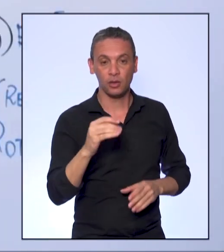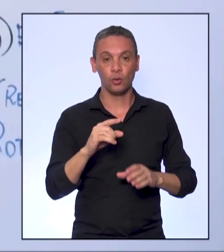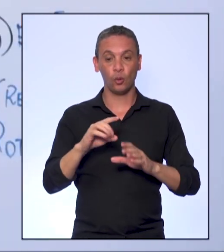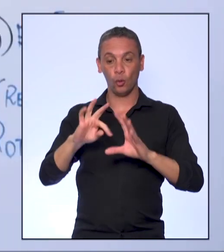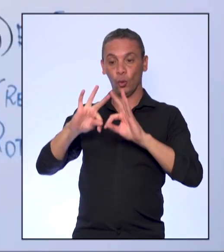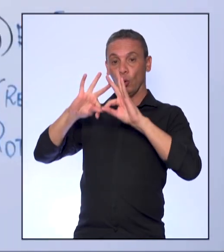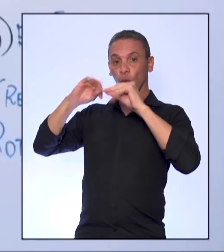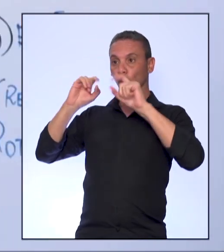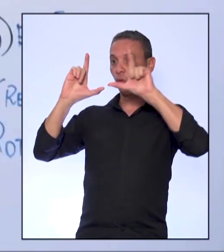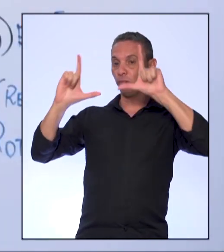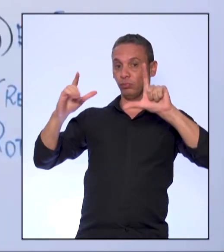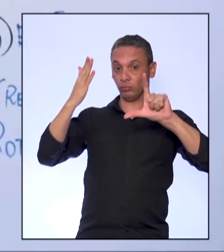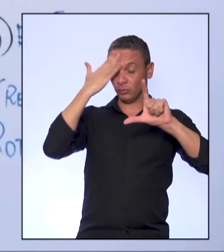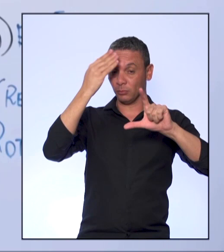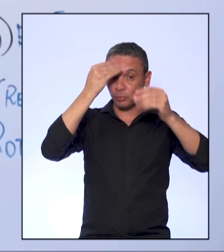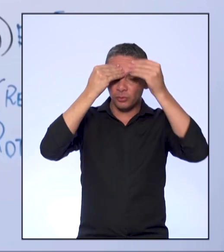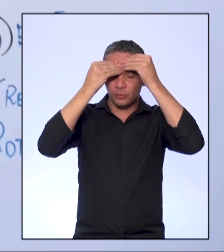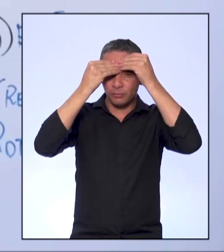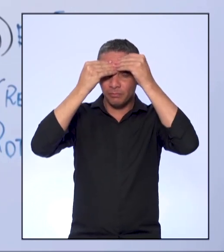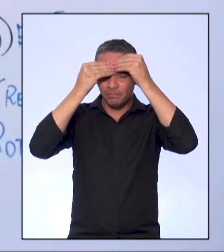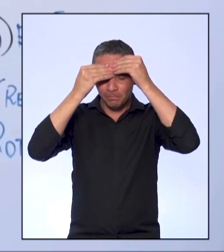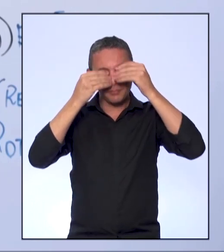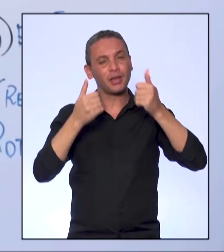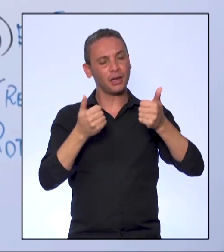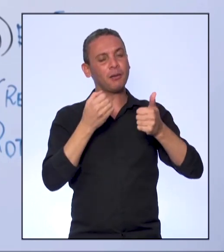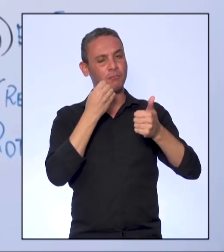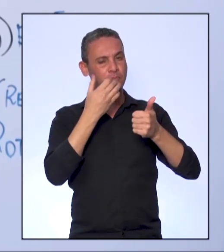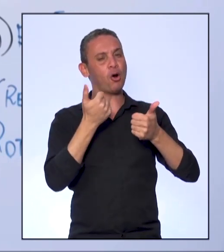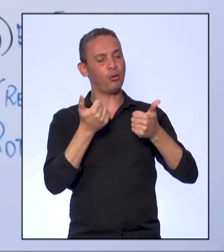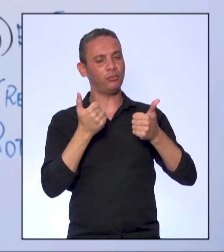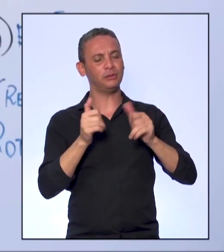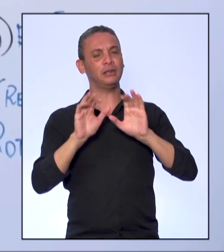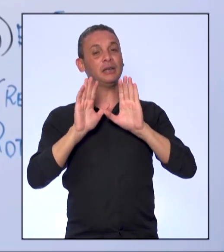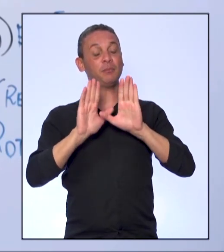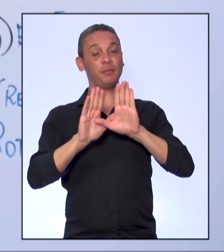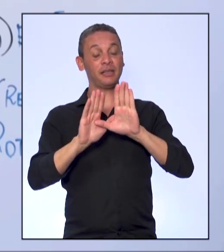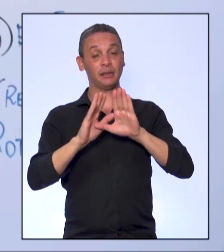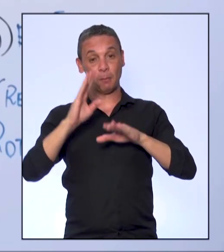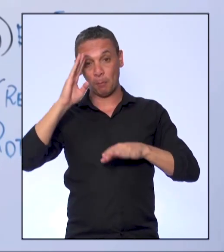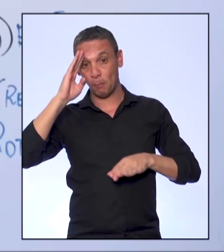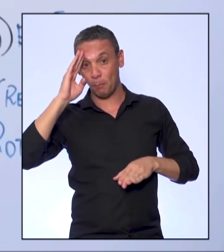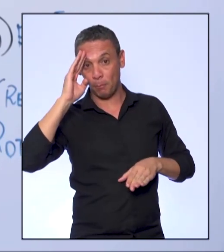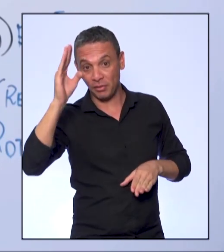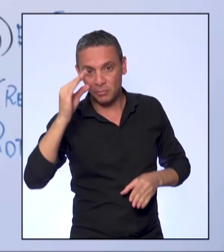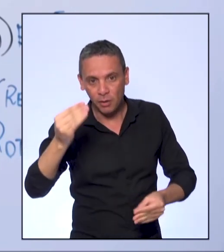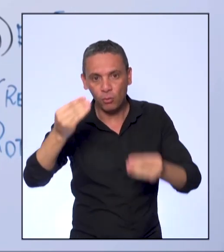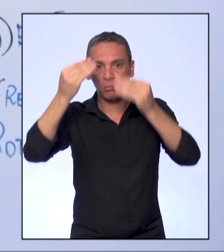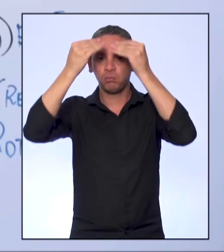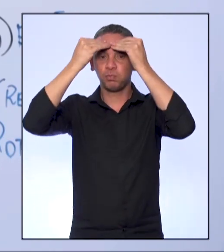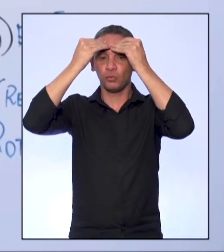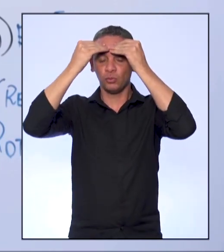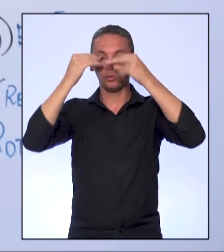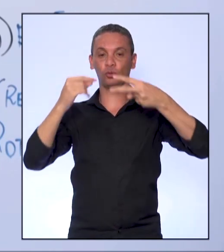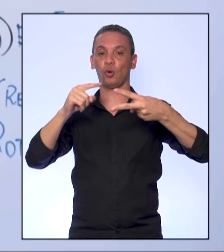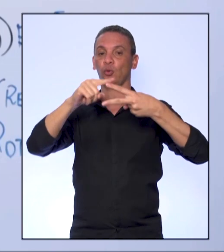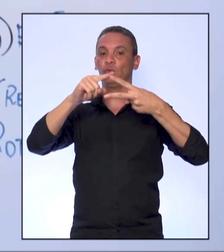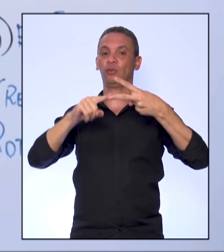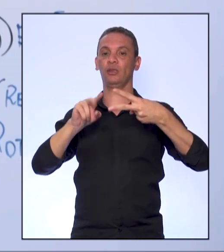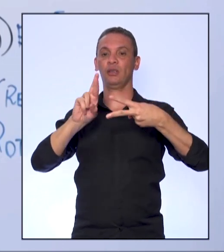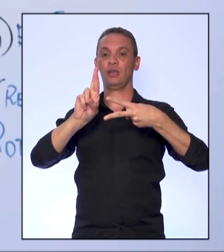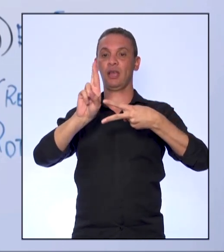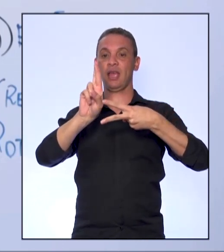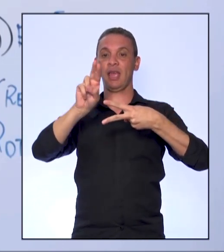de tudo isso? Sinceramente, seria bom. Mas se desse para vocês saber alguma coisa, esses dois aqui. De